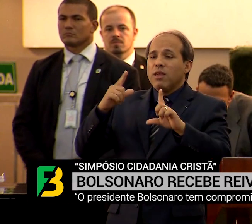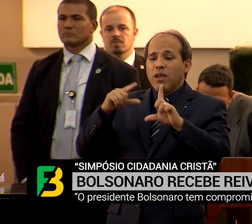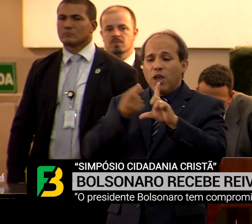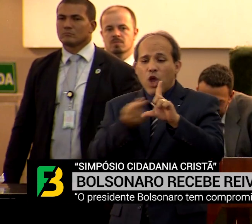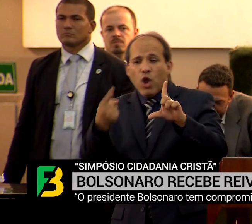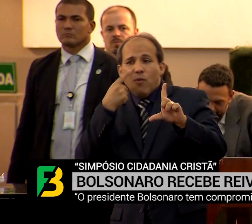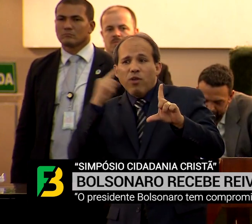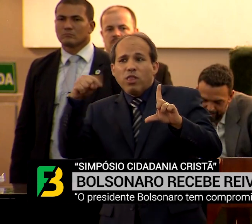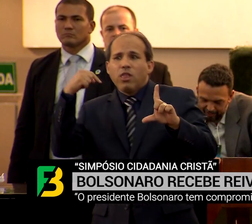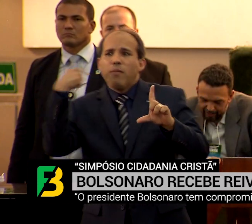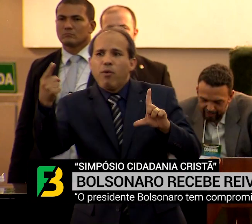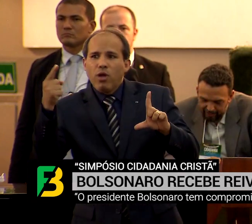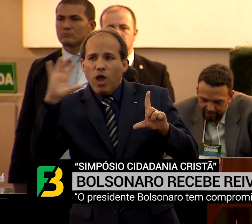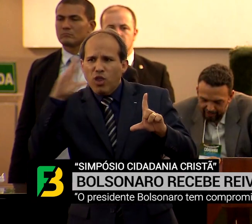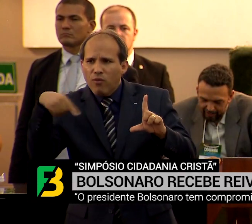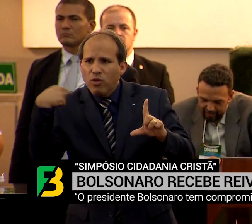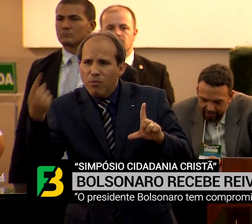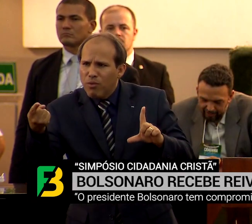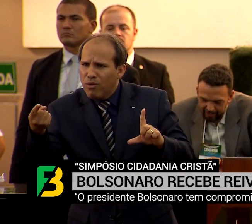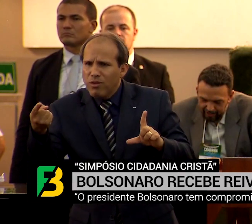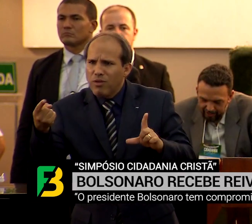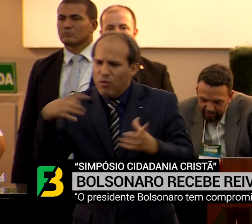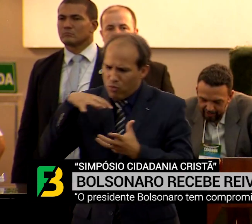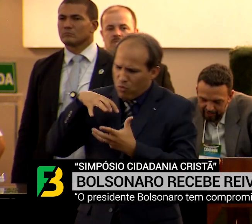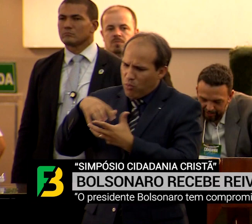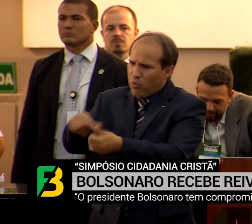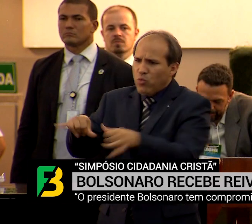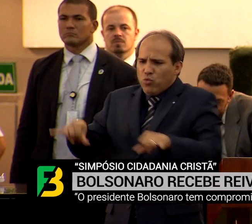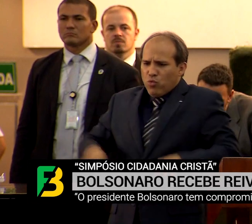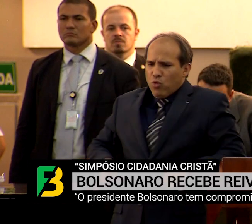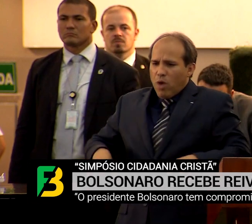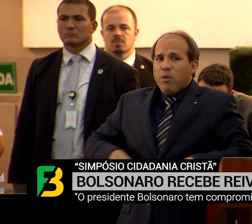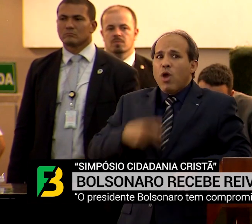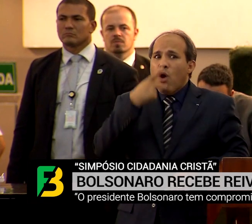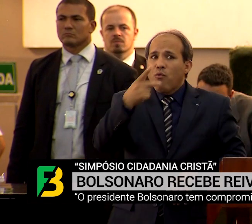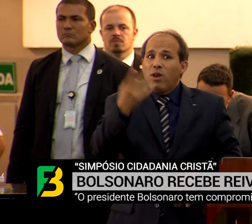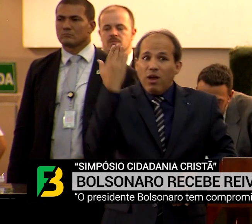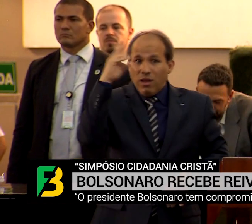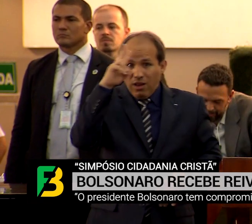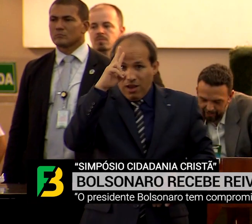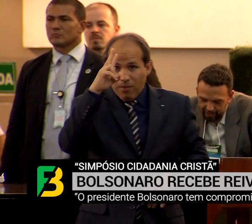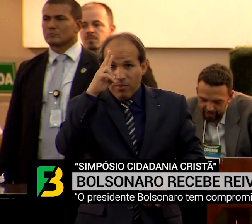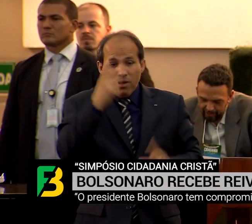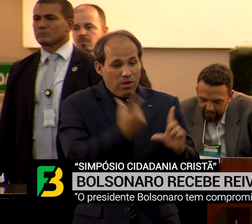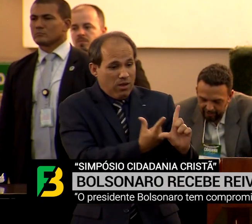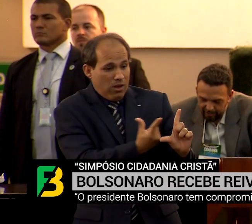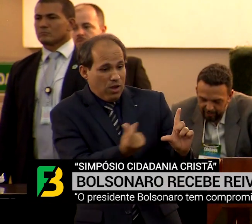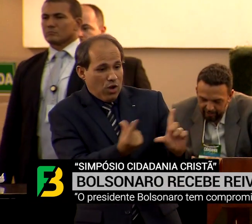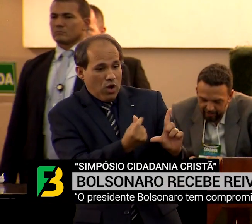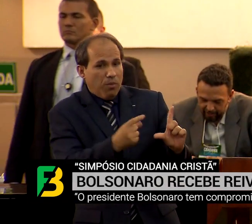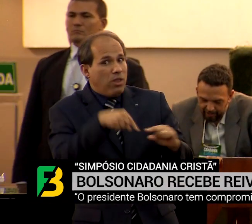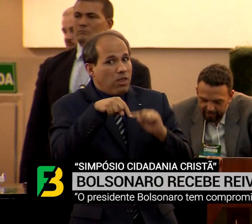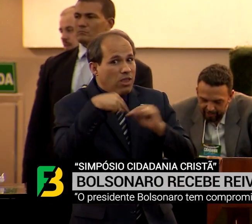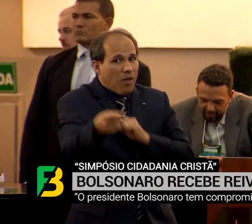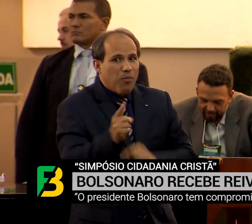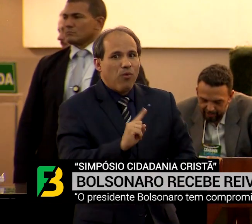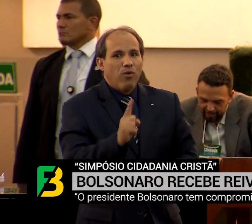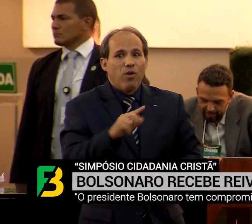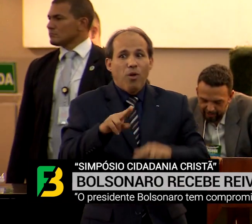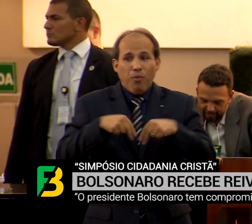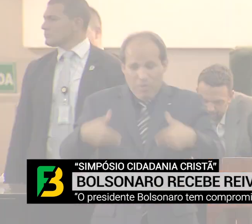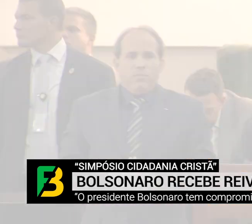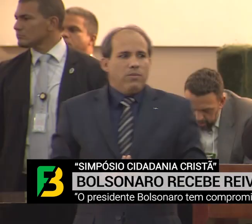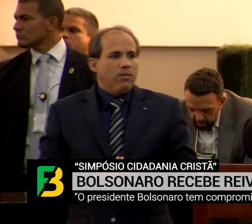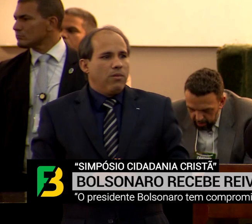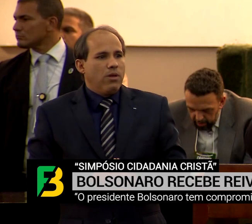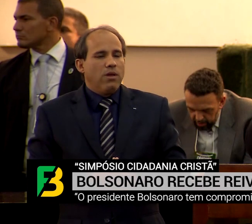mundo todo pagando isso. Desde o começo eu falei, não, a economia tem que não deixar para depois, não, porque a fome também